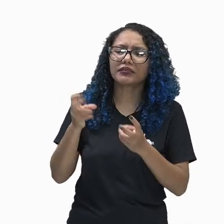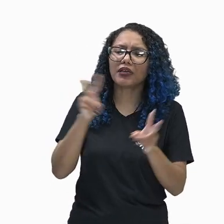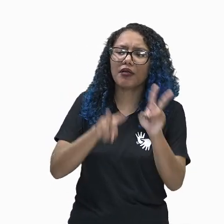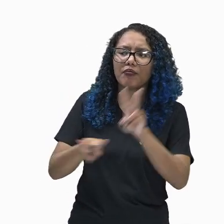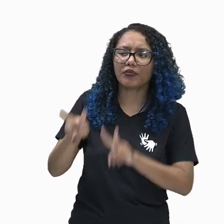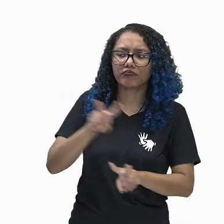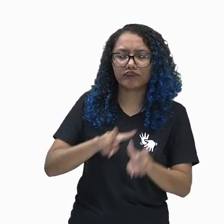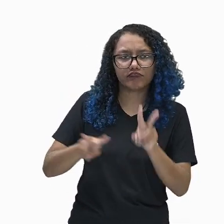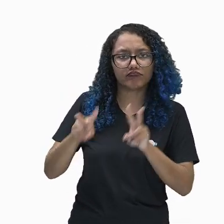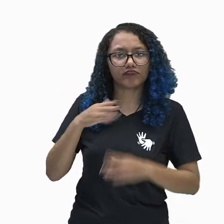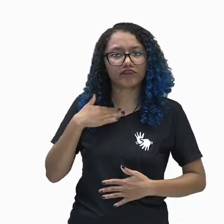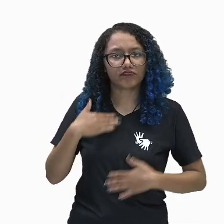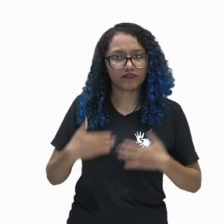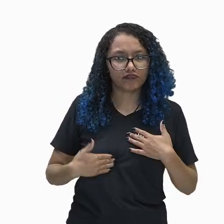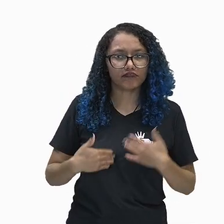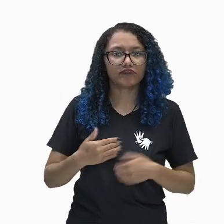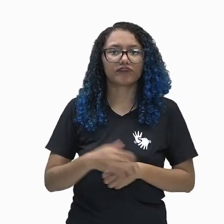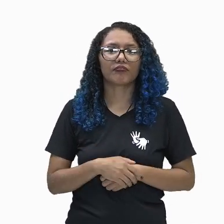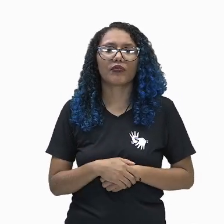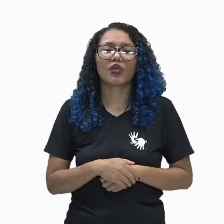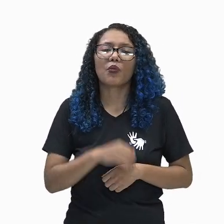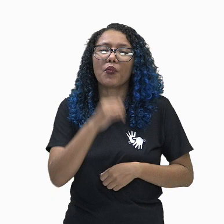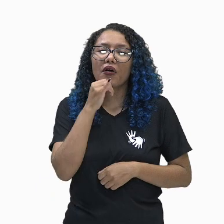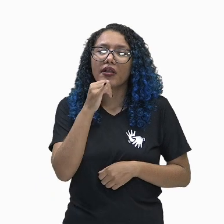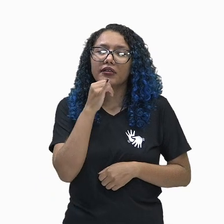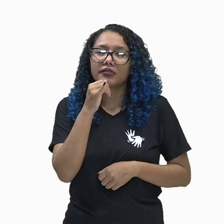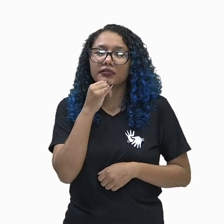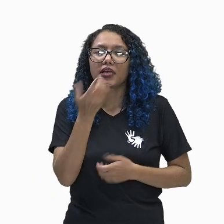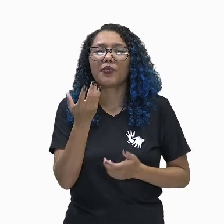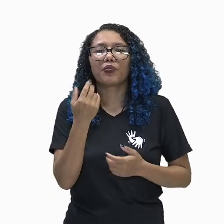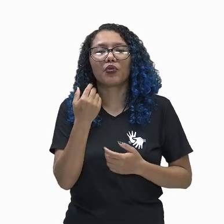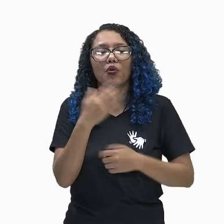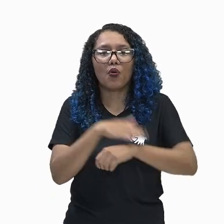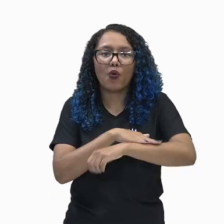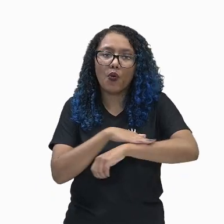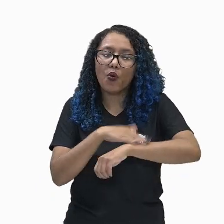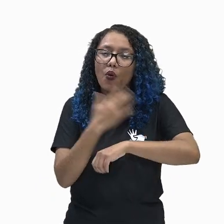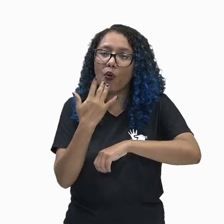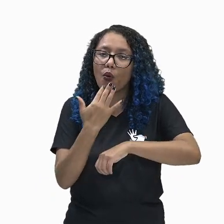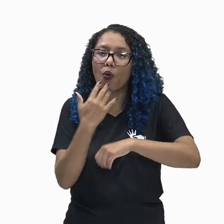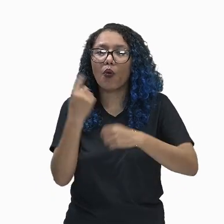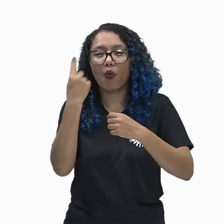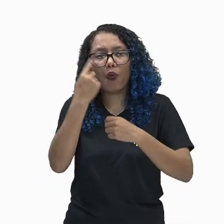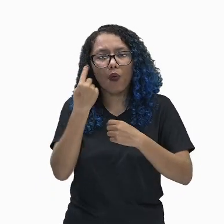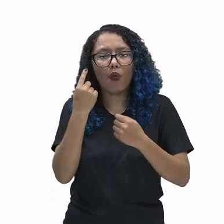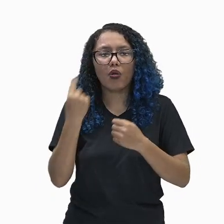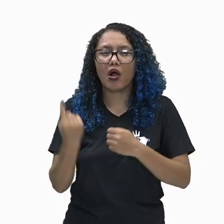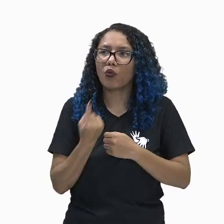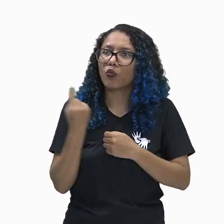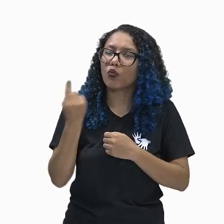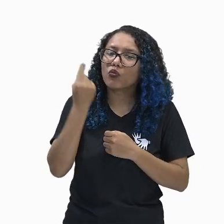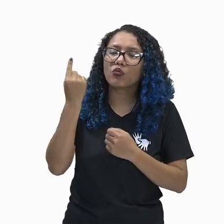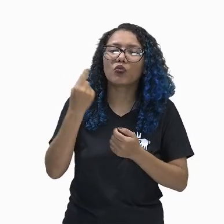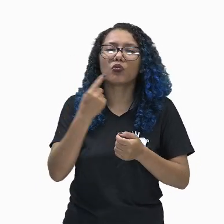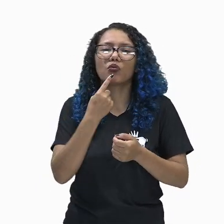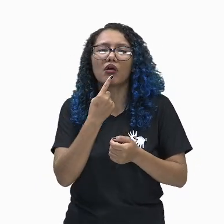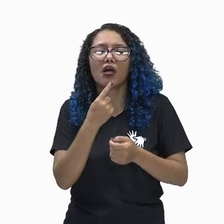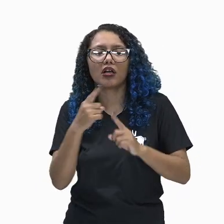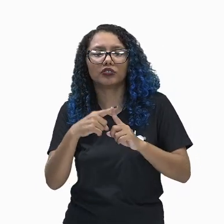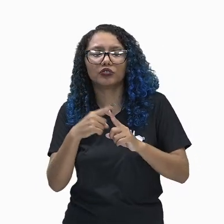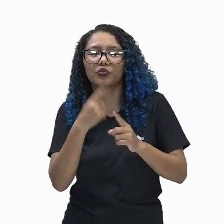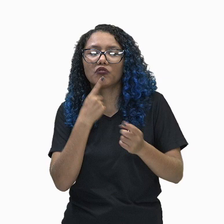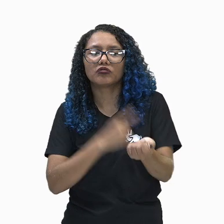Nele inclui aspectos como cor da pele, dos olhos, altura, tipo sanguíneo e tudo que a gente